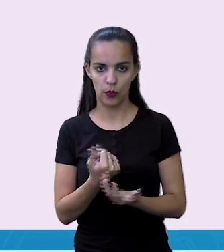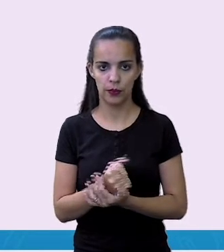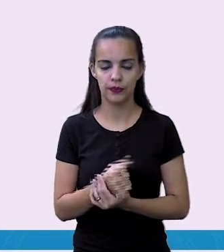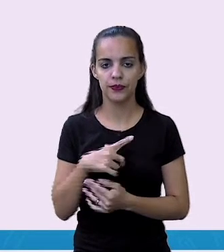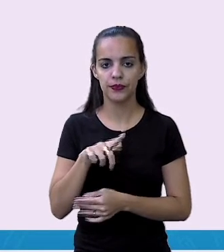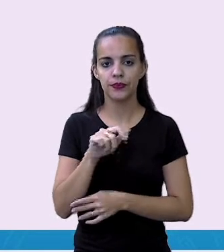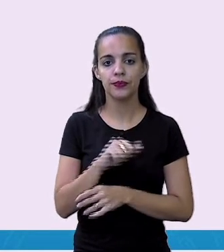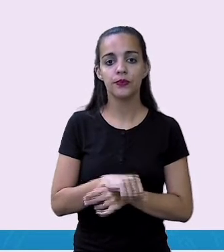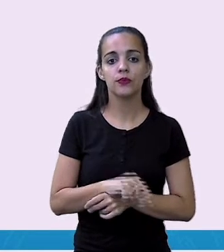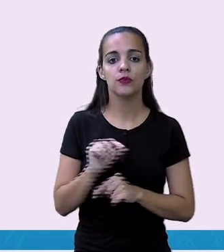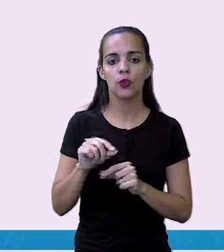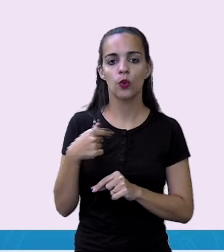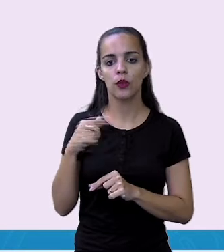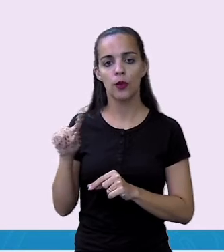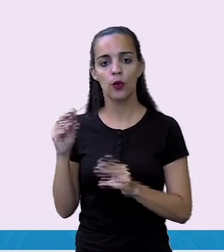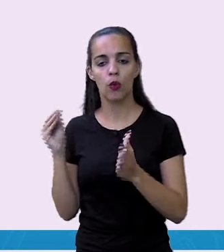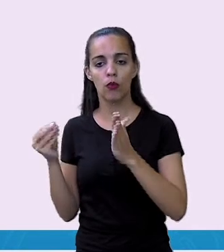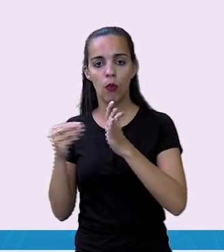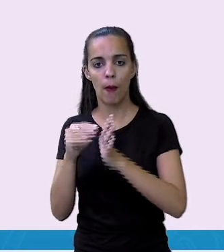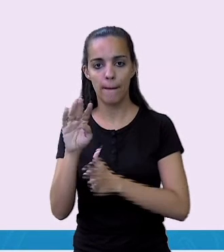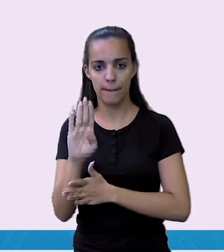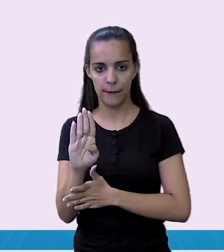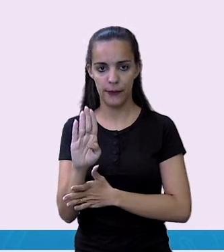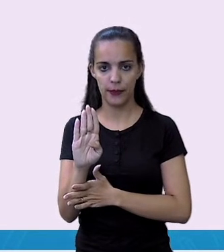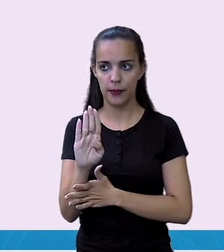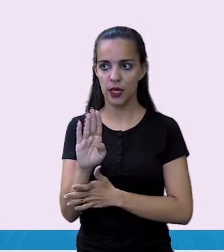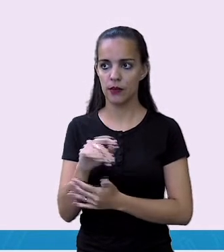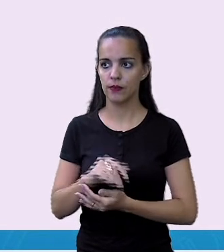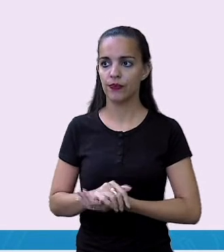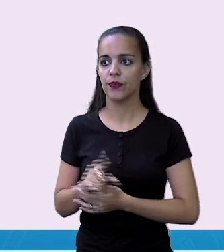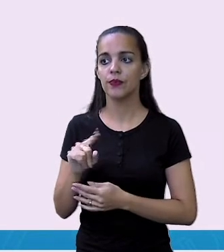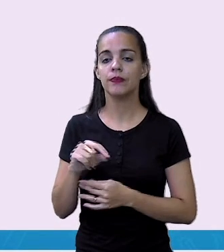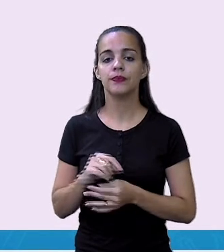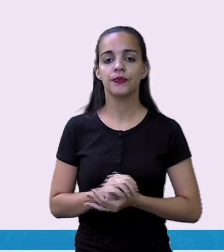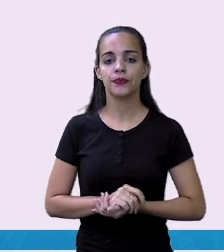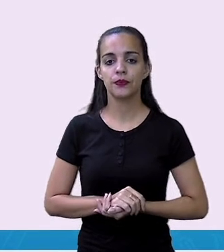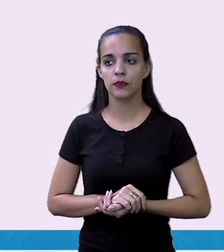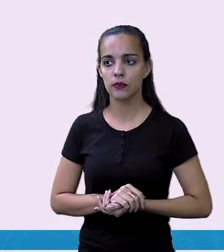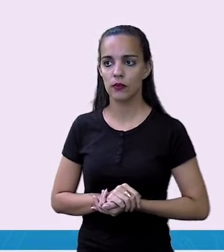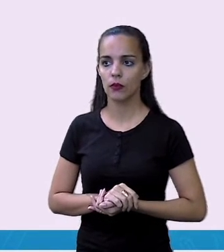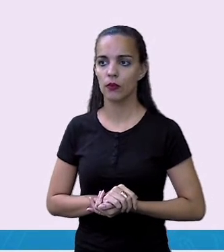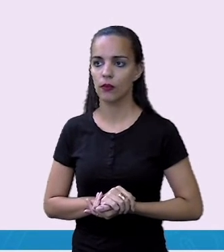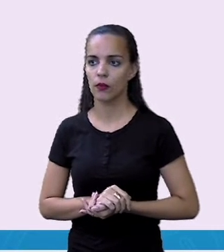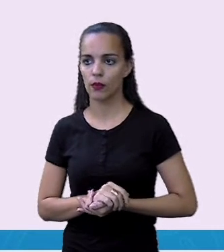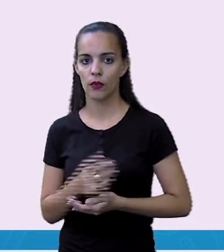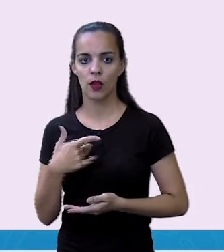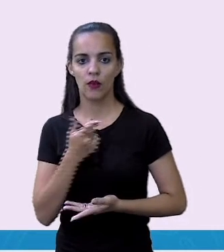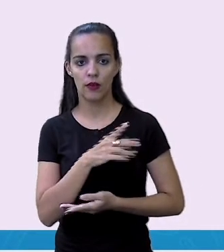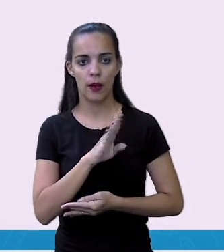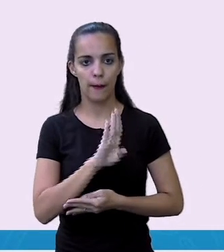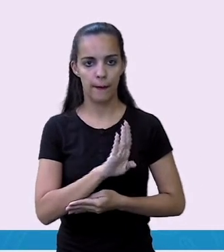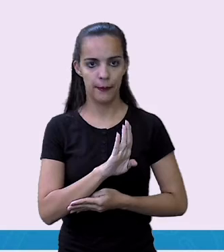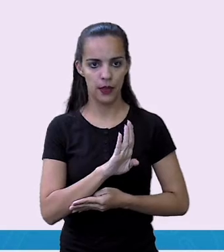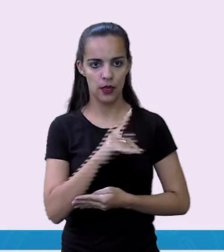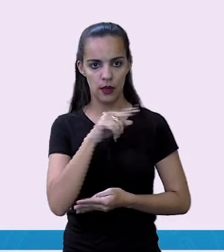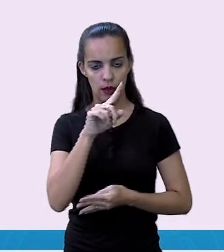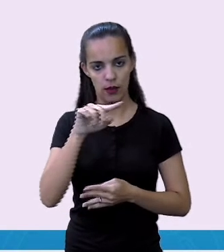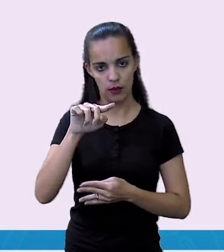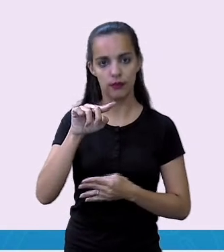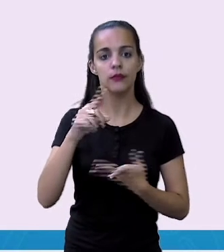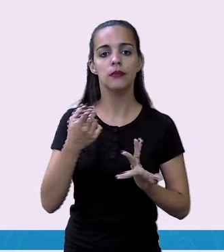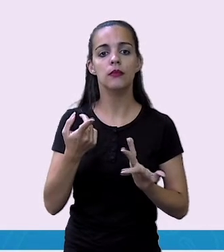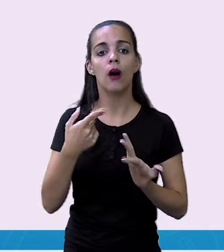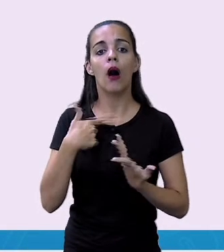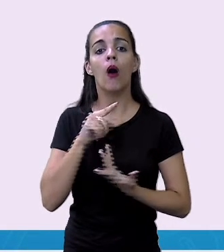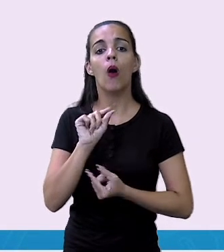ângulo B, 35 graus, aqui também 35 graus. O ângulo B, ele